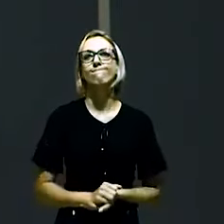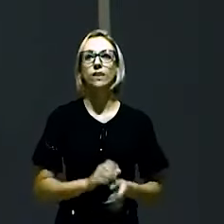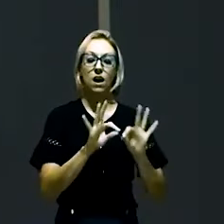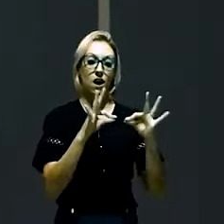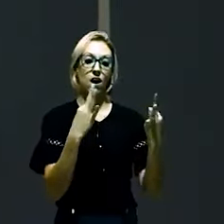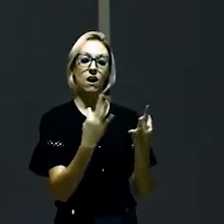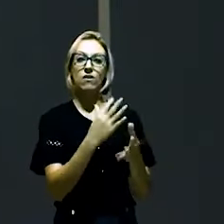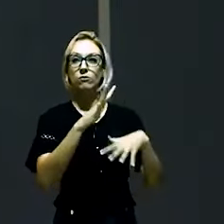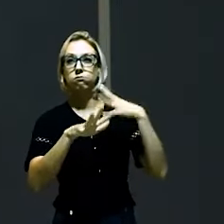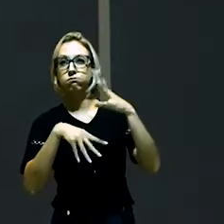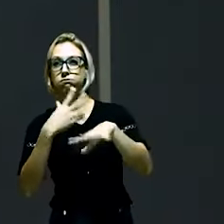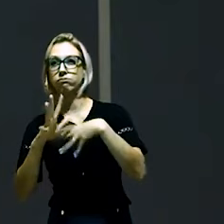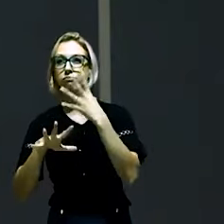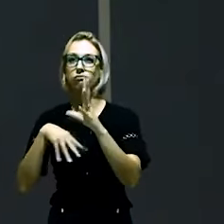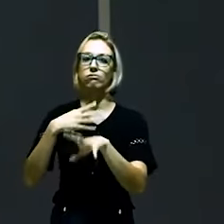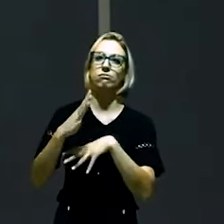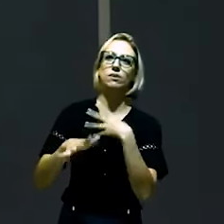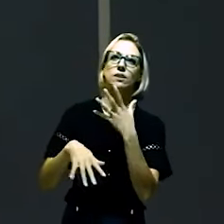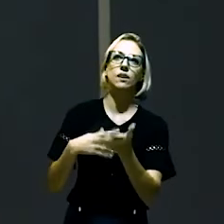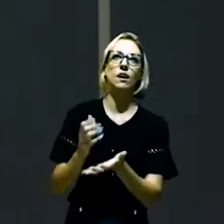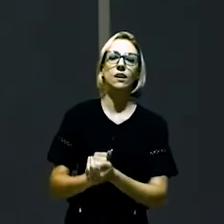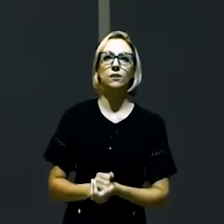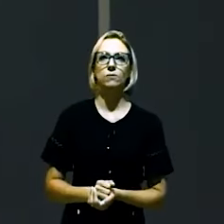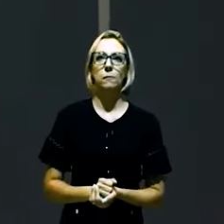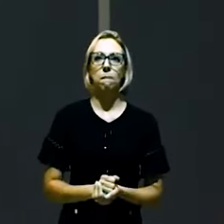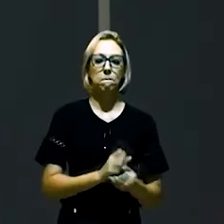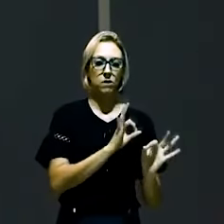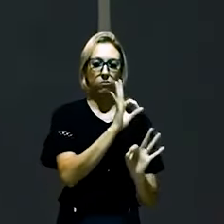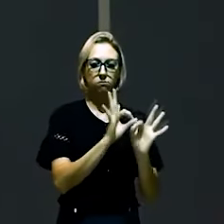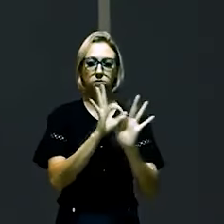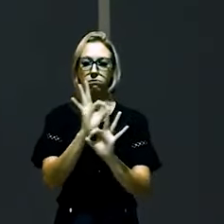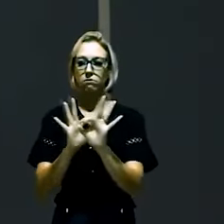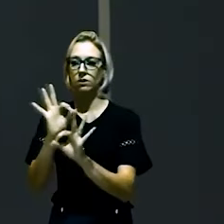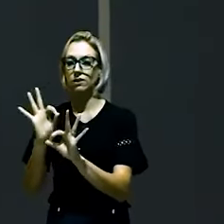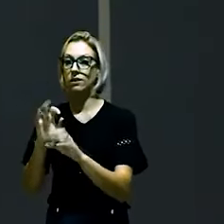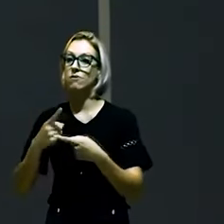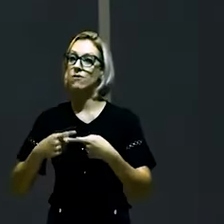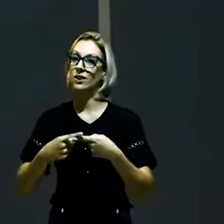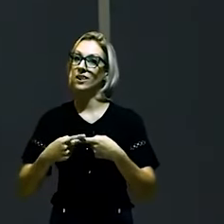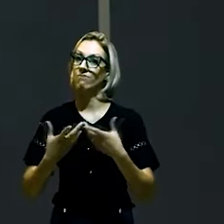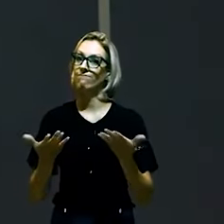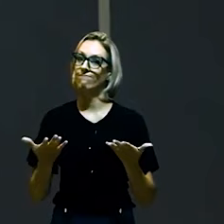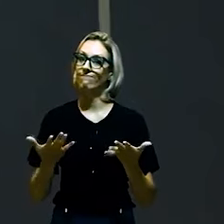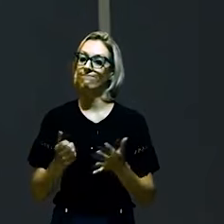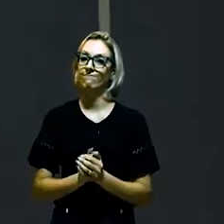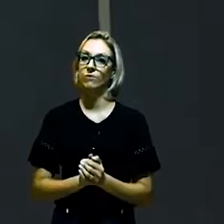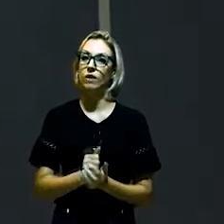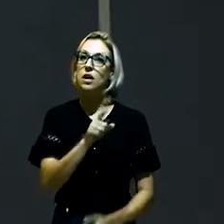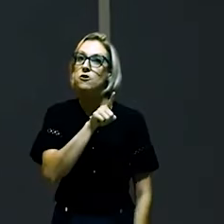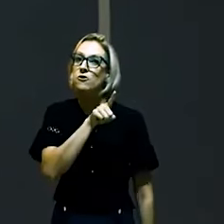Sabe por que desorganizou? Que você não se colocou no lugar, porque você se